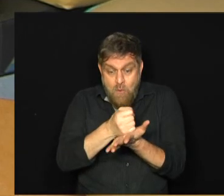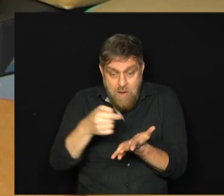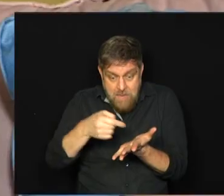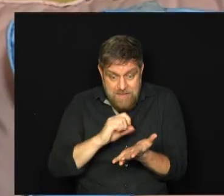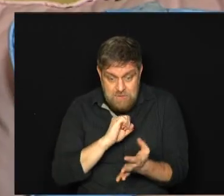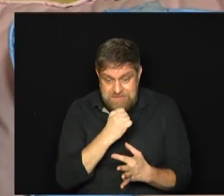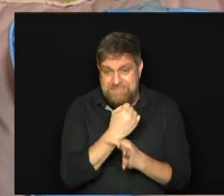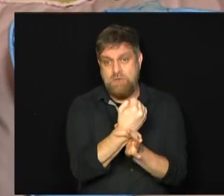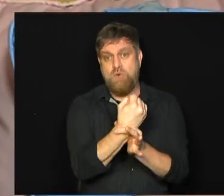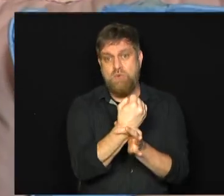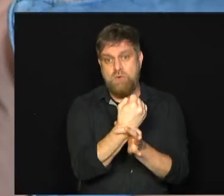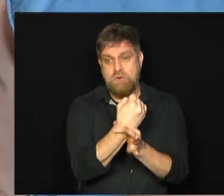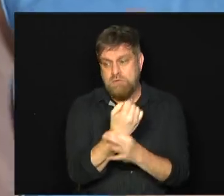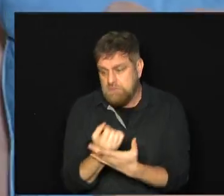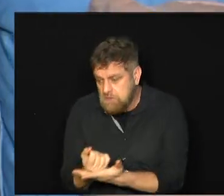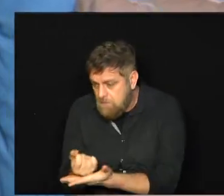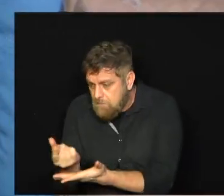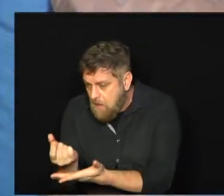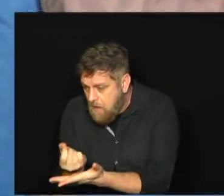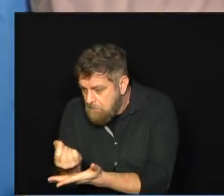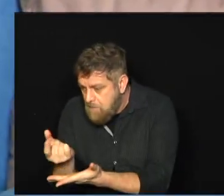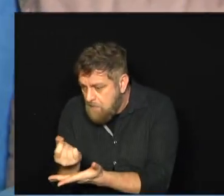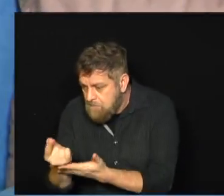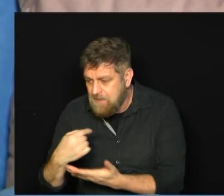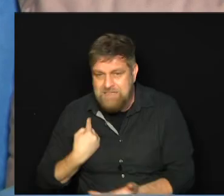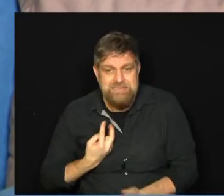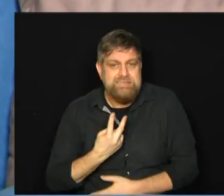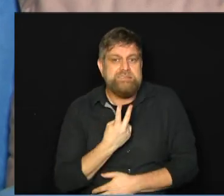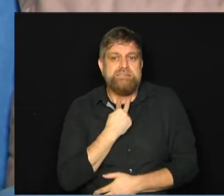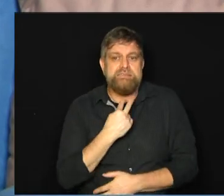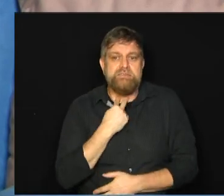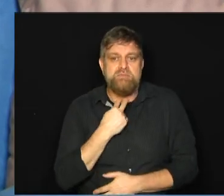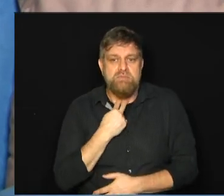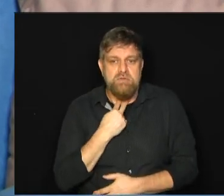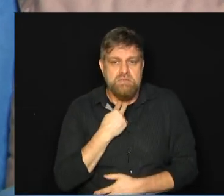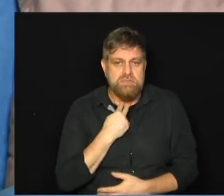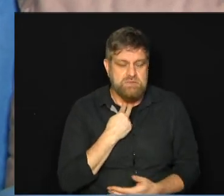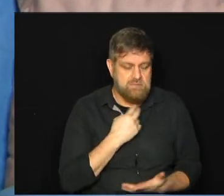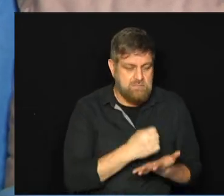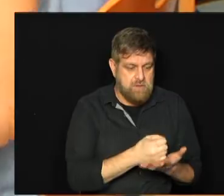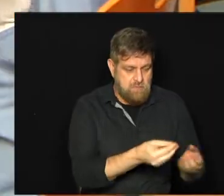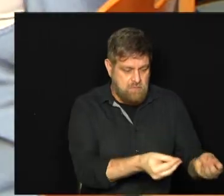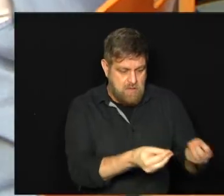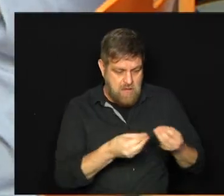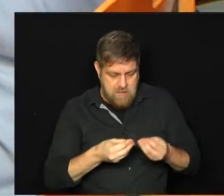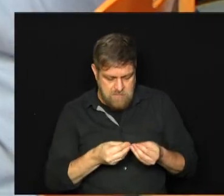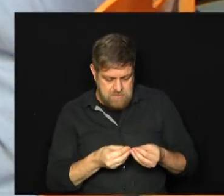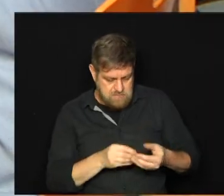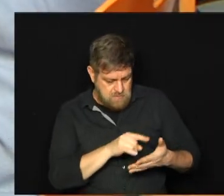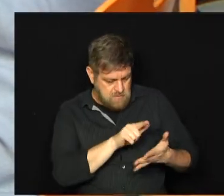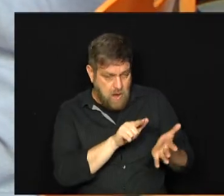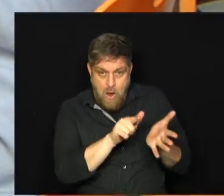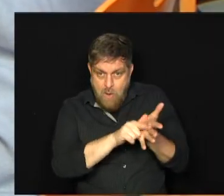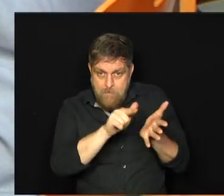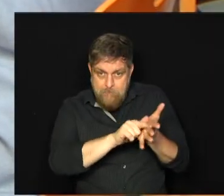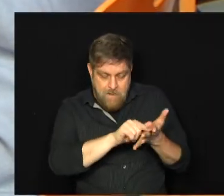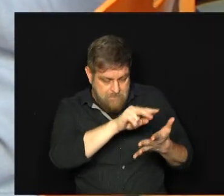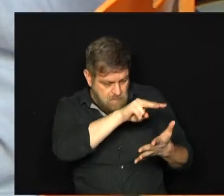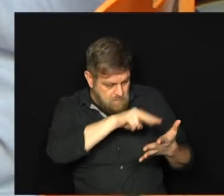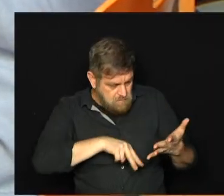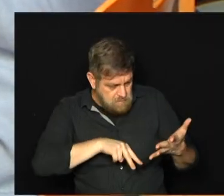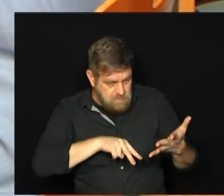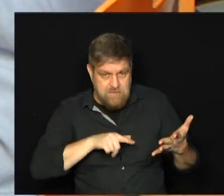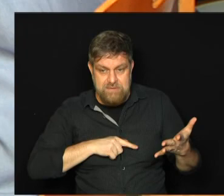que você conhece. Nós não podemos receber um remédio que vem com a bula escrita em